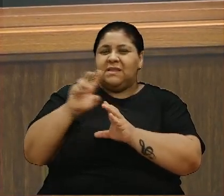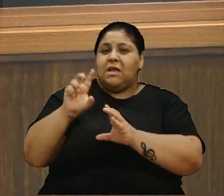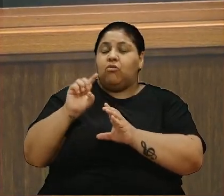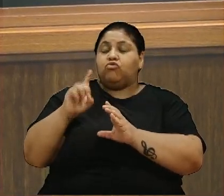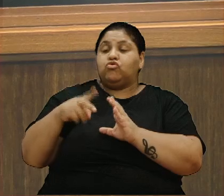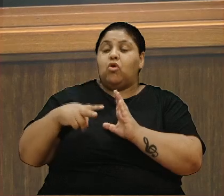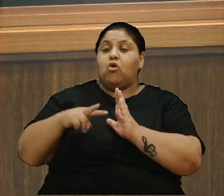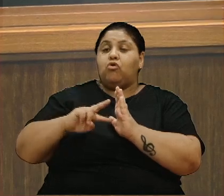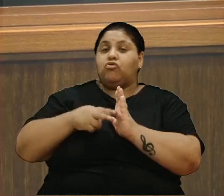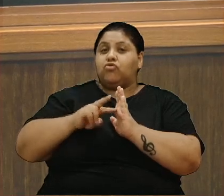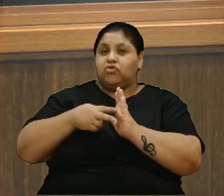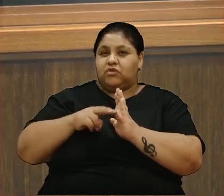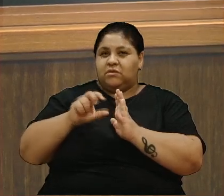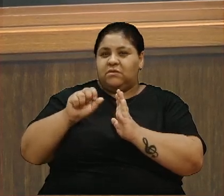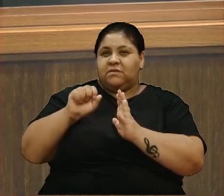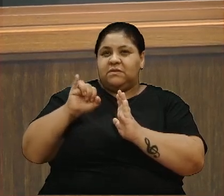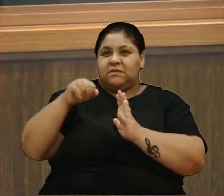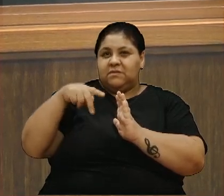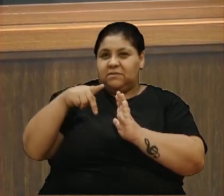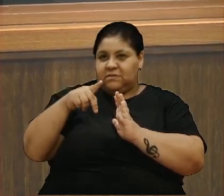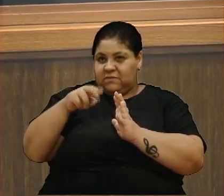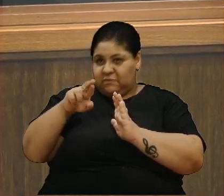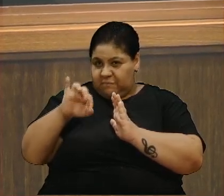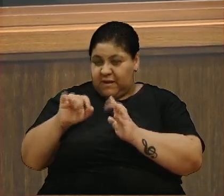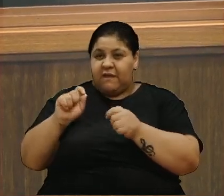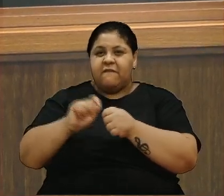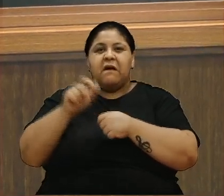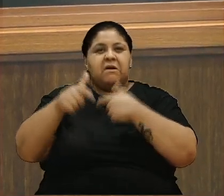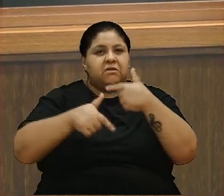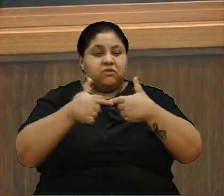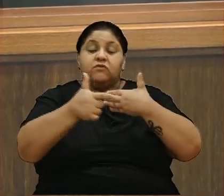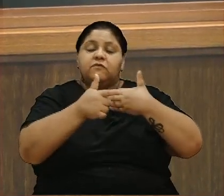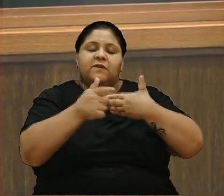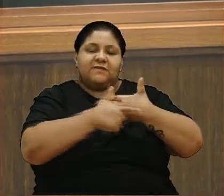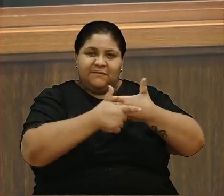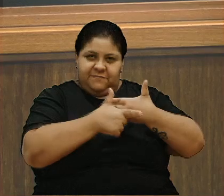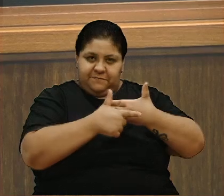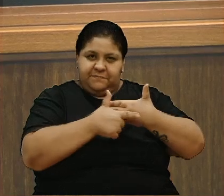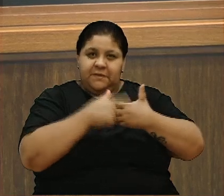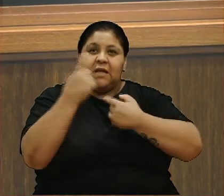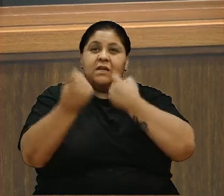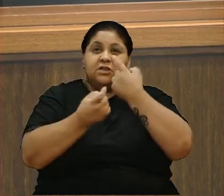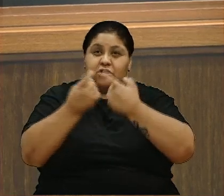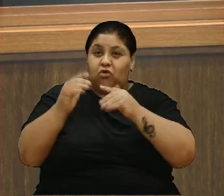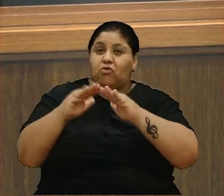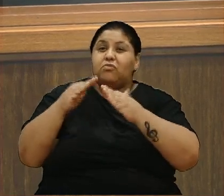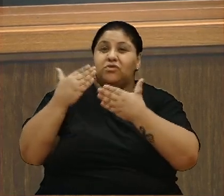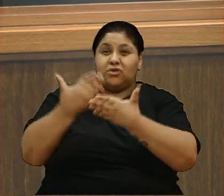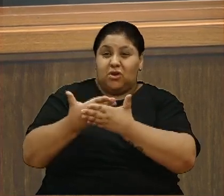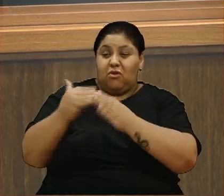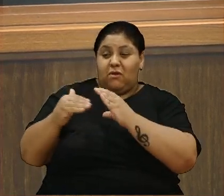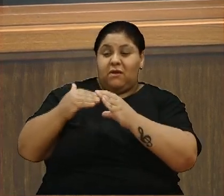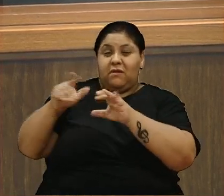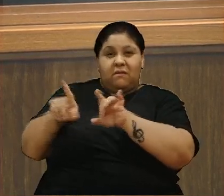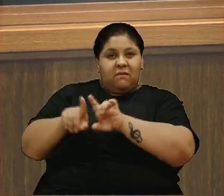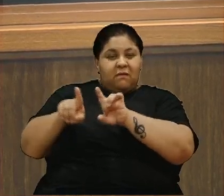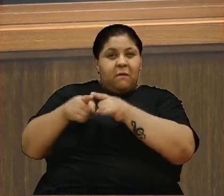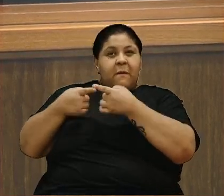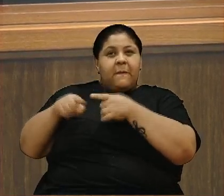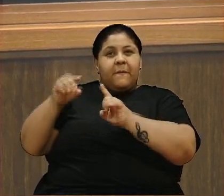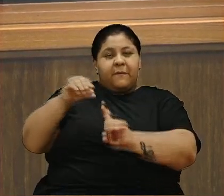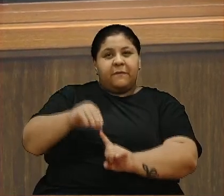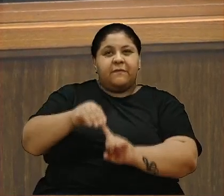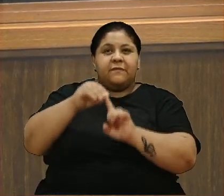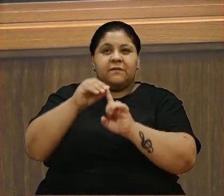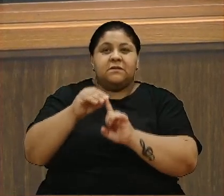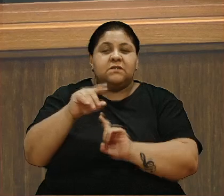fazendo seu trabalho como sindicato, de algumas escolas eu recebi, mas principalmente